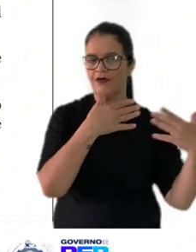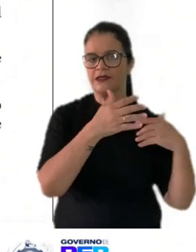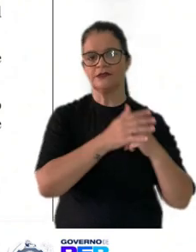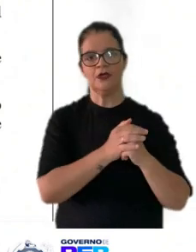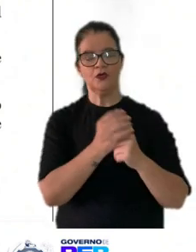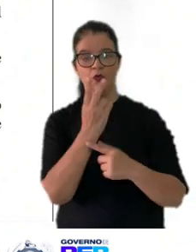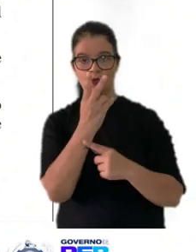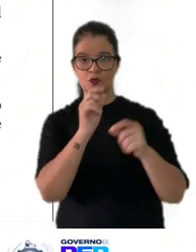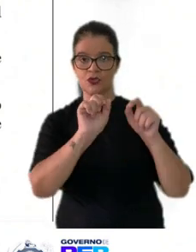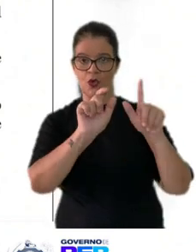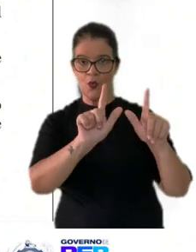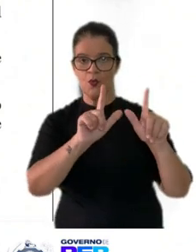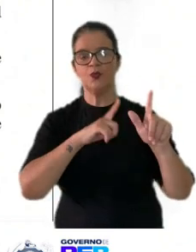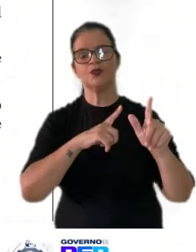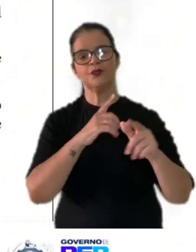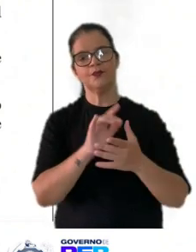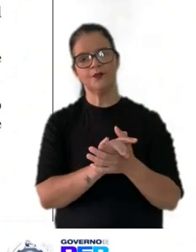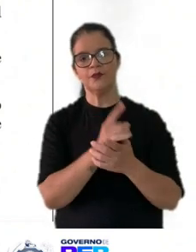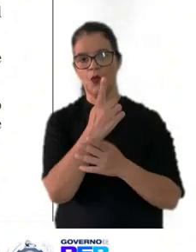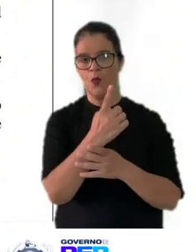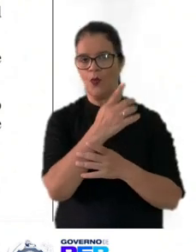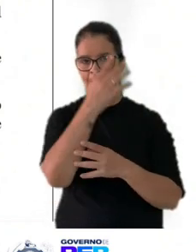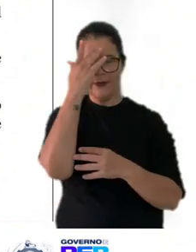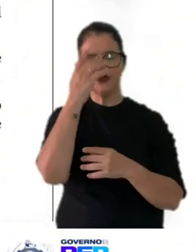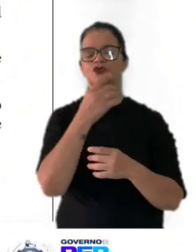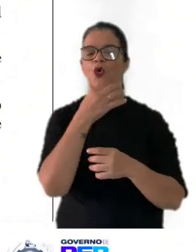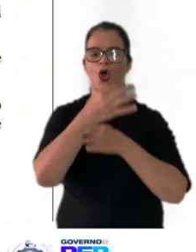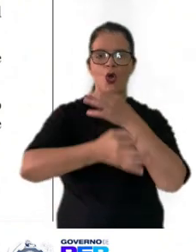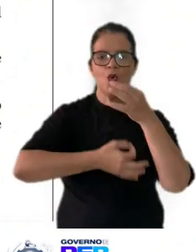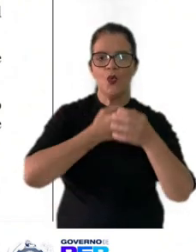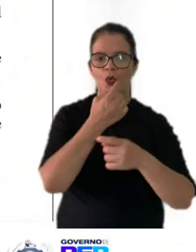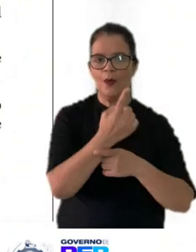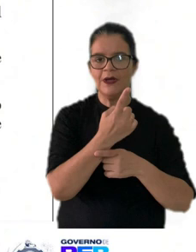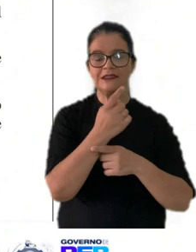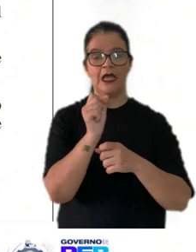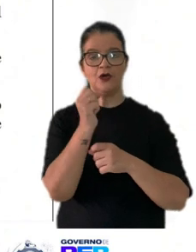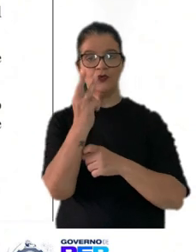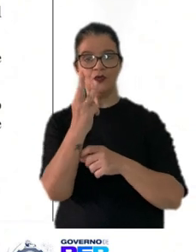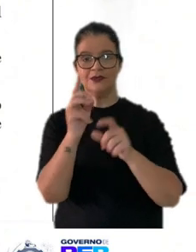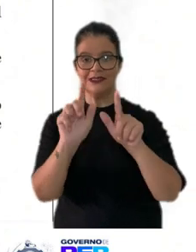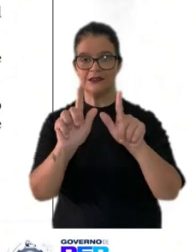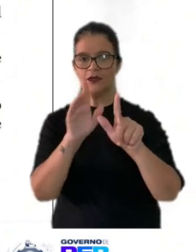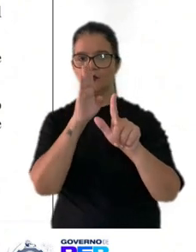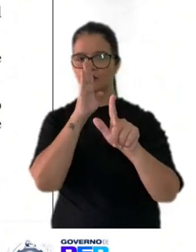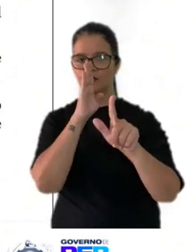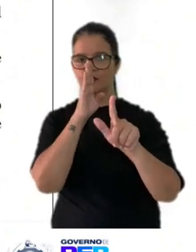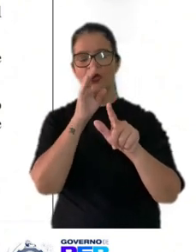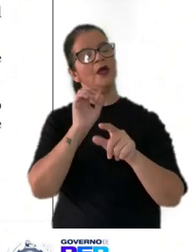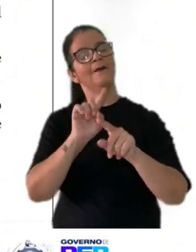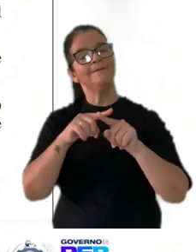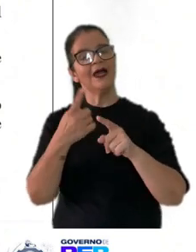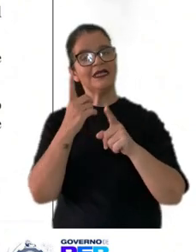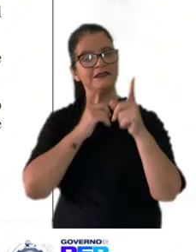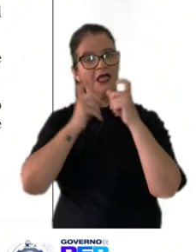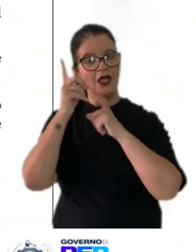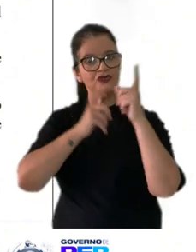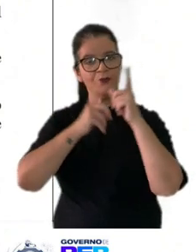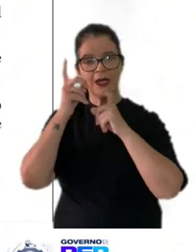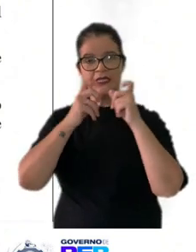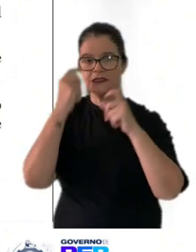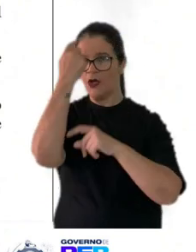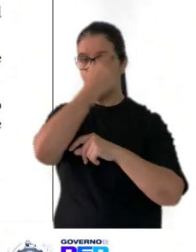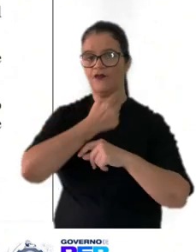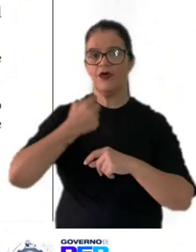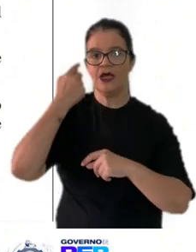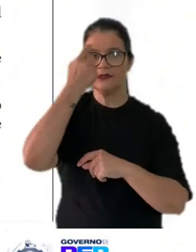quadrinho um membro da família faz um comentário e aí no terceiro ninguém fala nada mas a expressão facial das